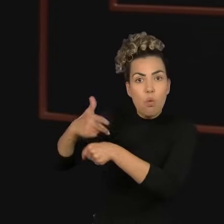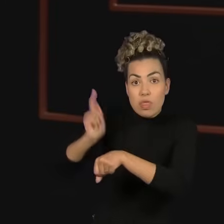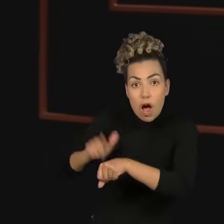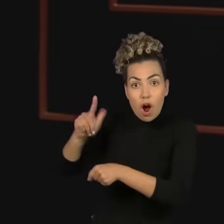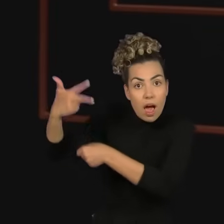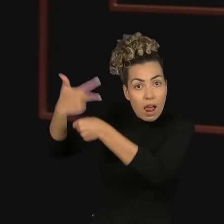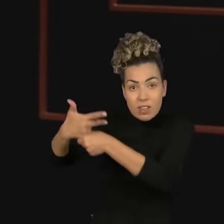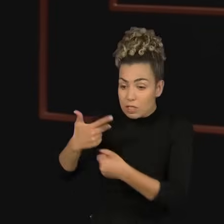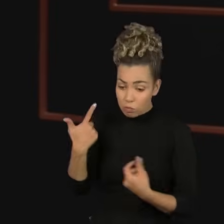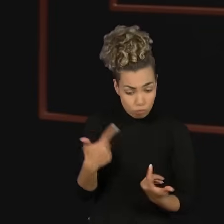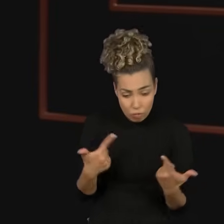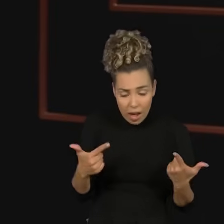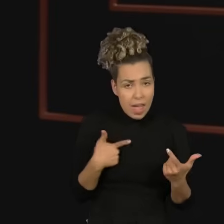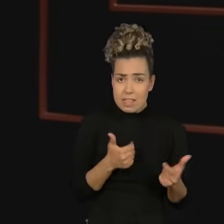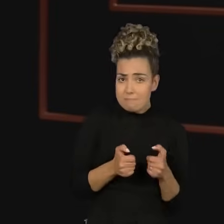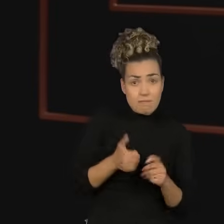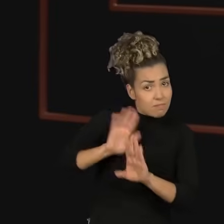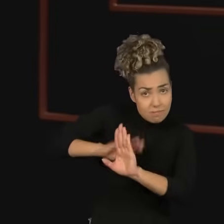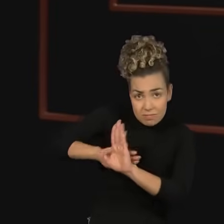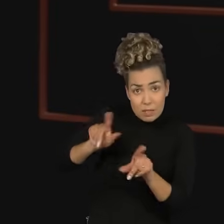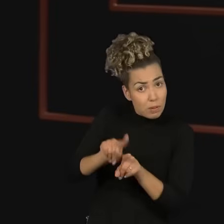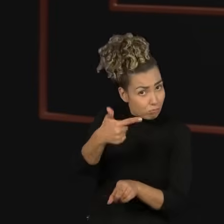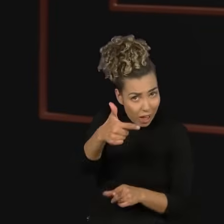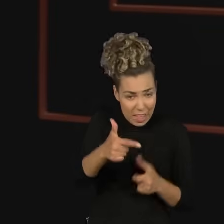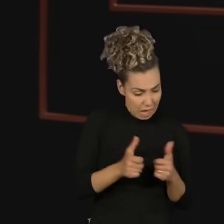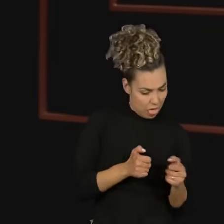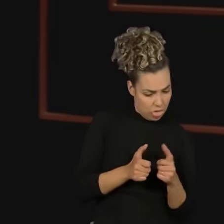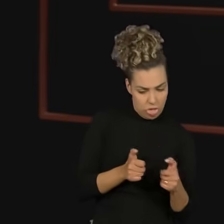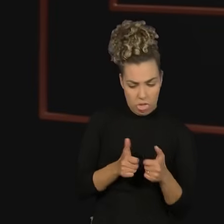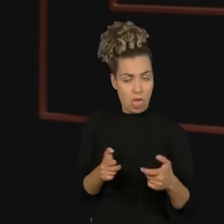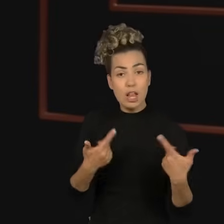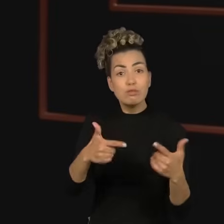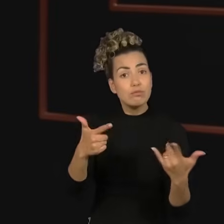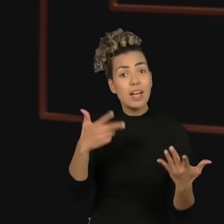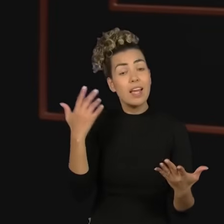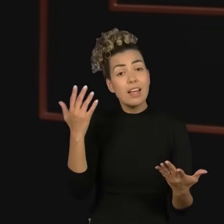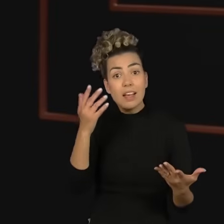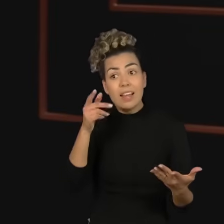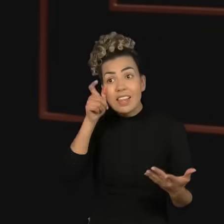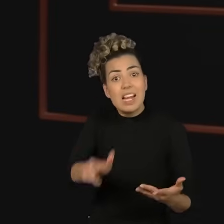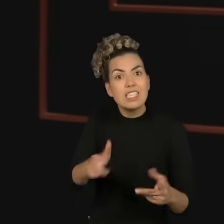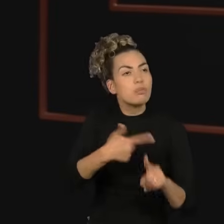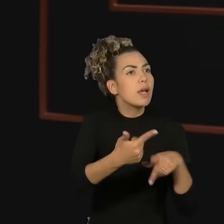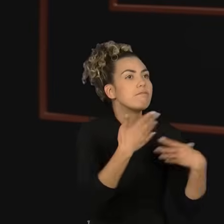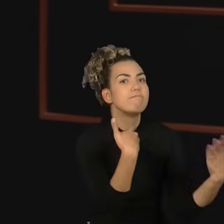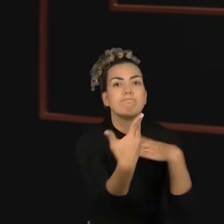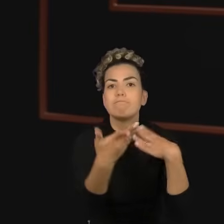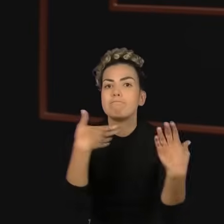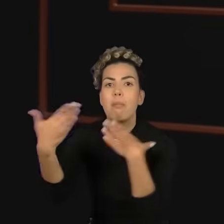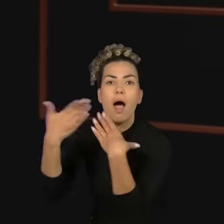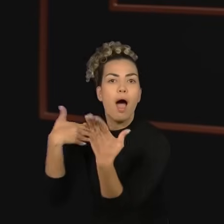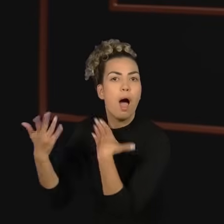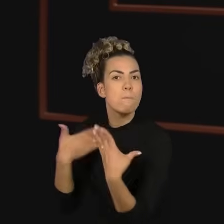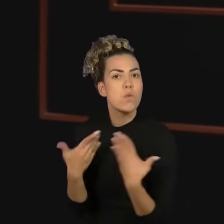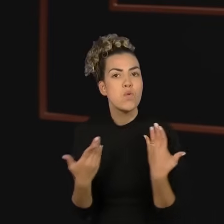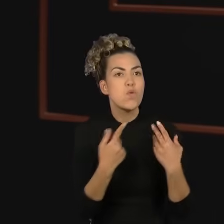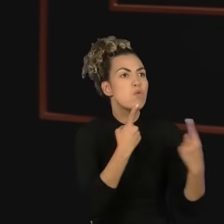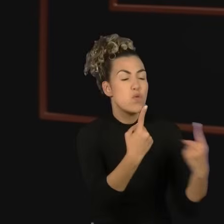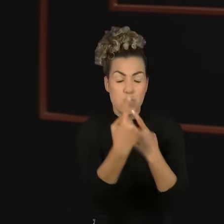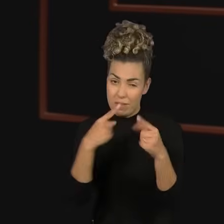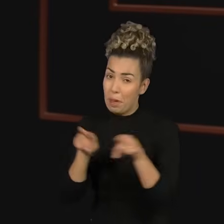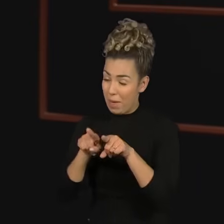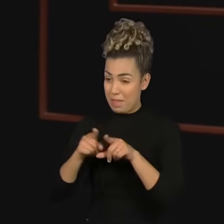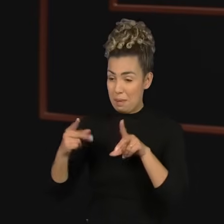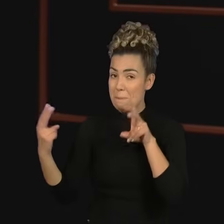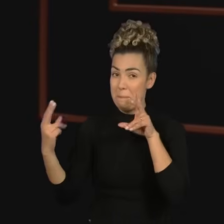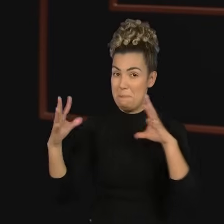E aí isso é legal, porque eles acabam conversando, todos, entendeu? Às vezes brigam também,